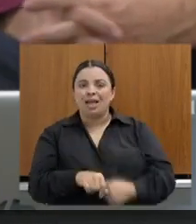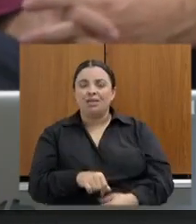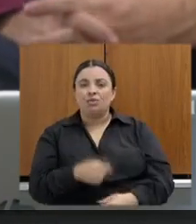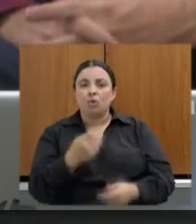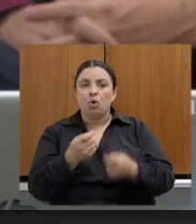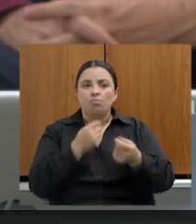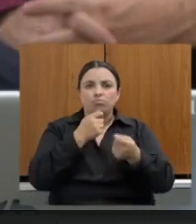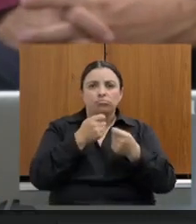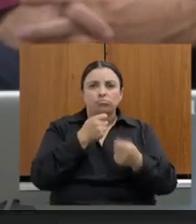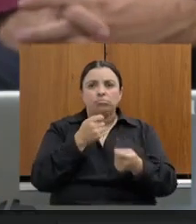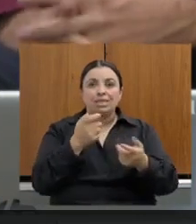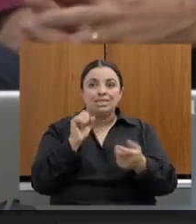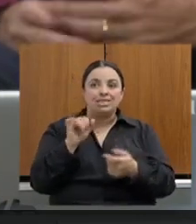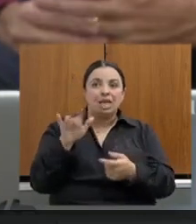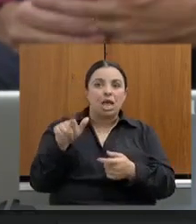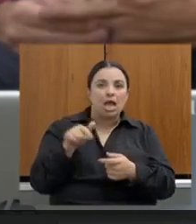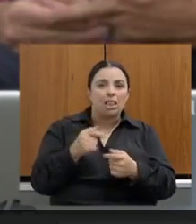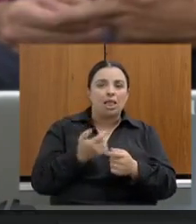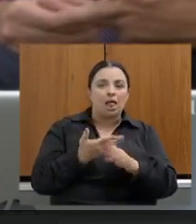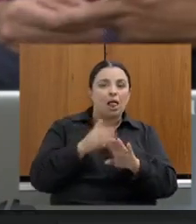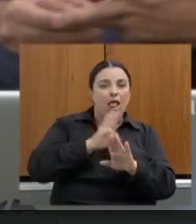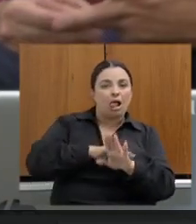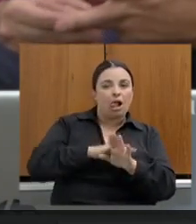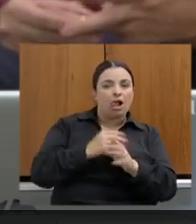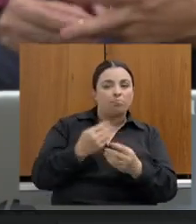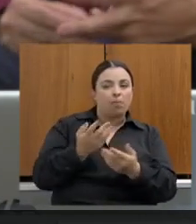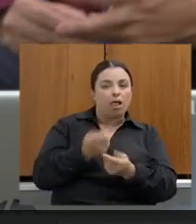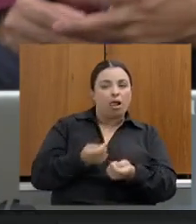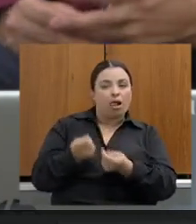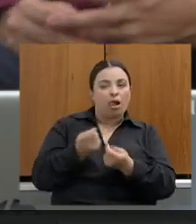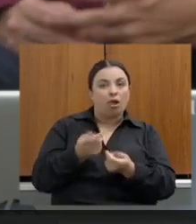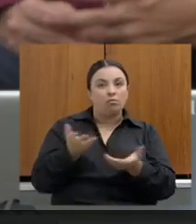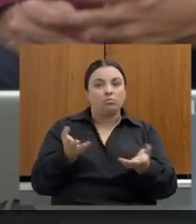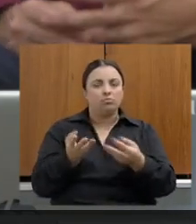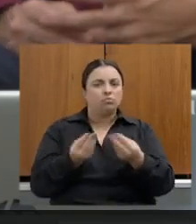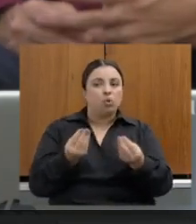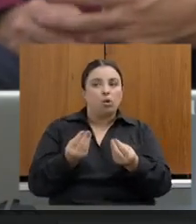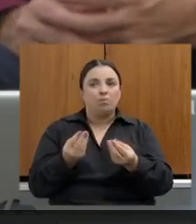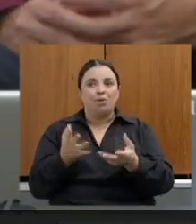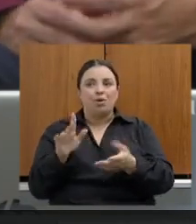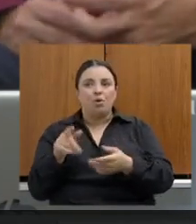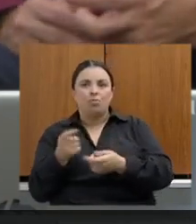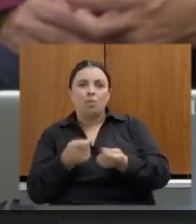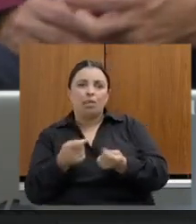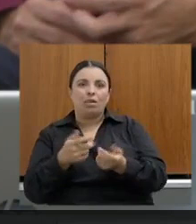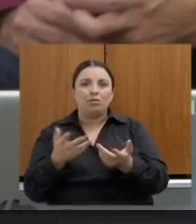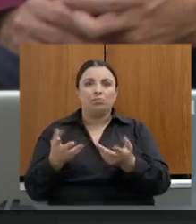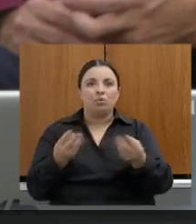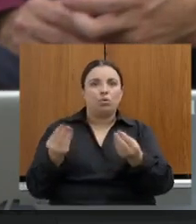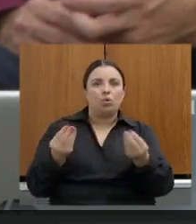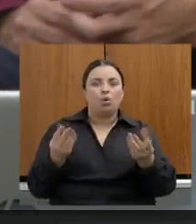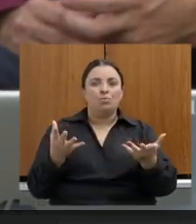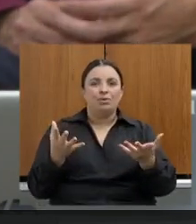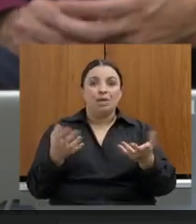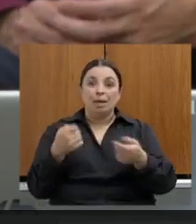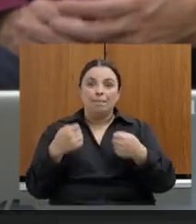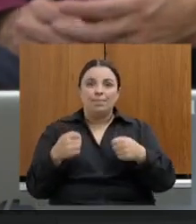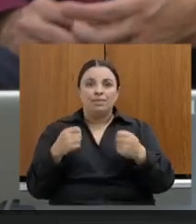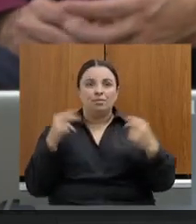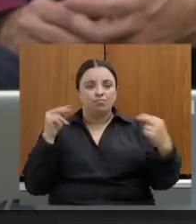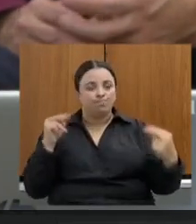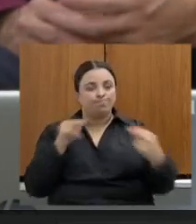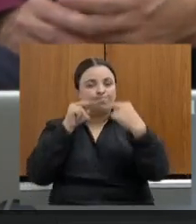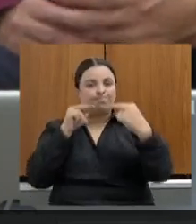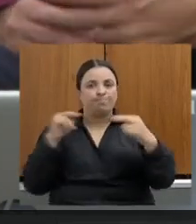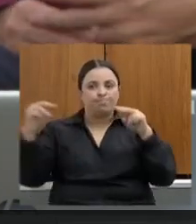contra a outra parte sei lá quem for então assim é algo que precisa de um de um